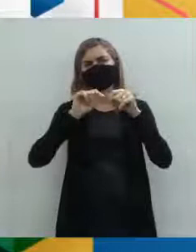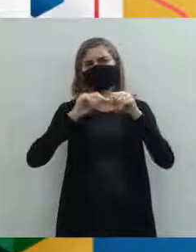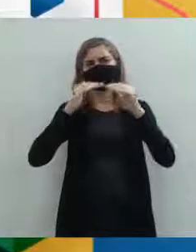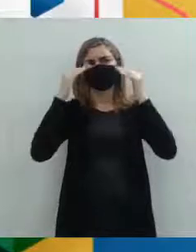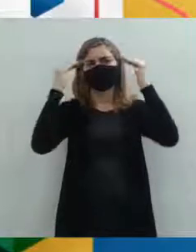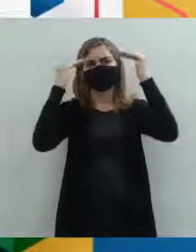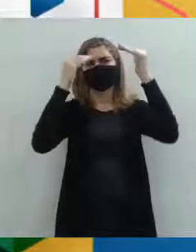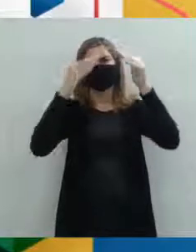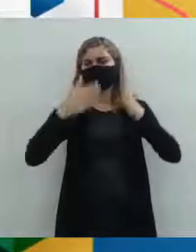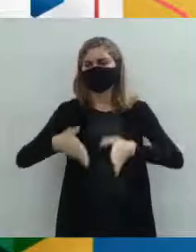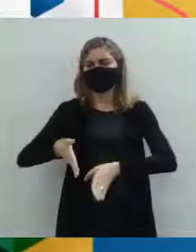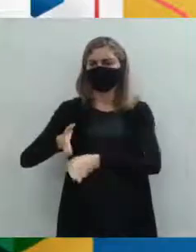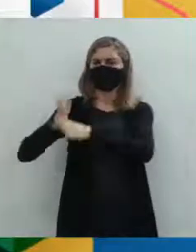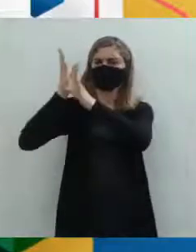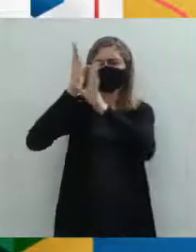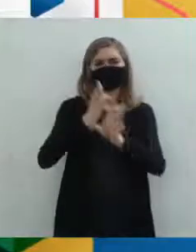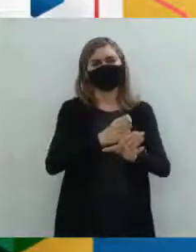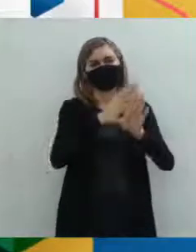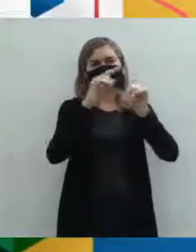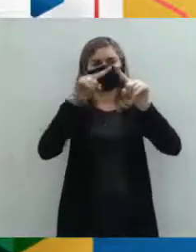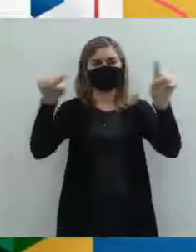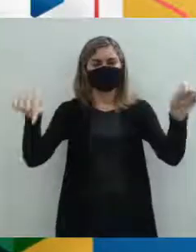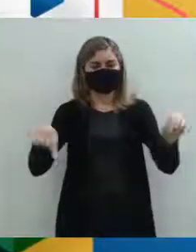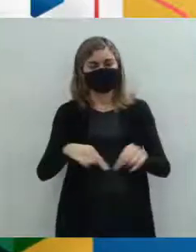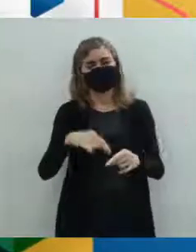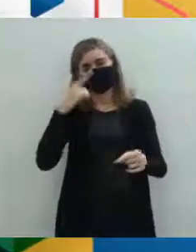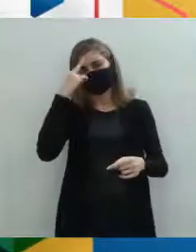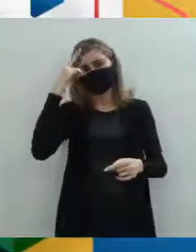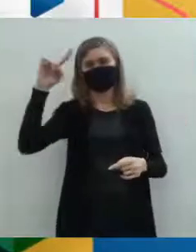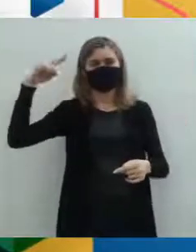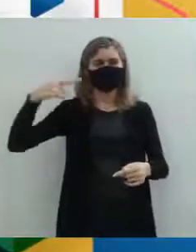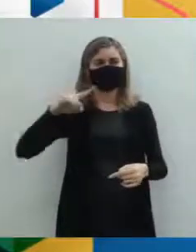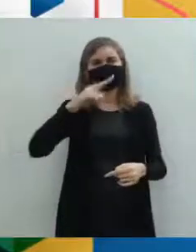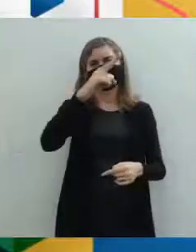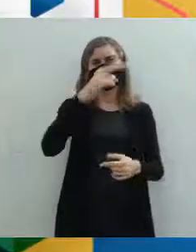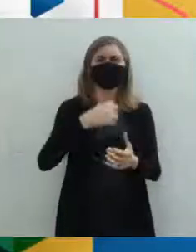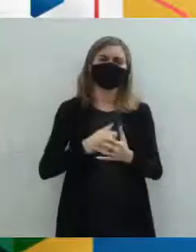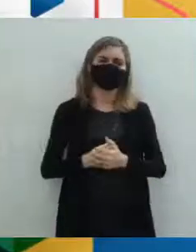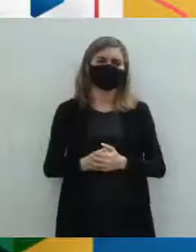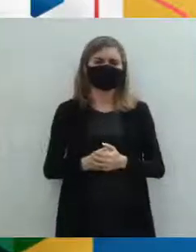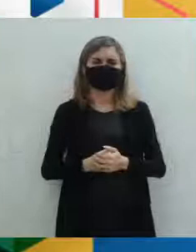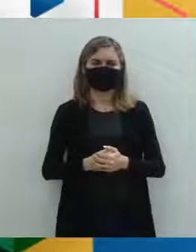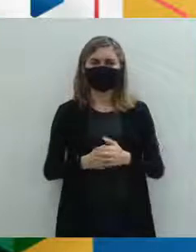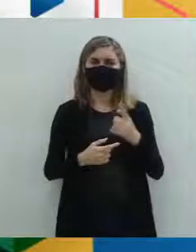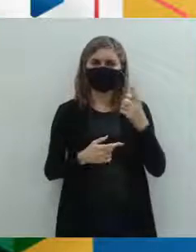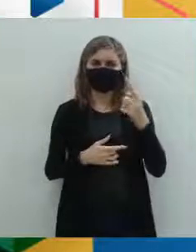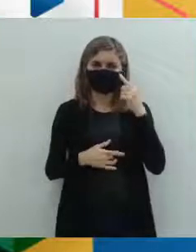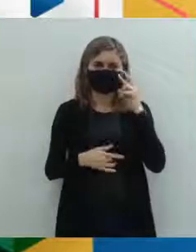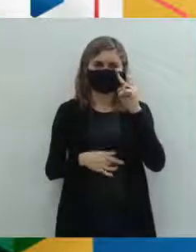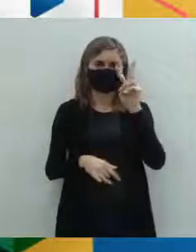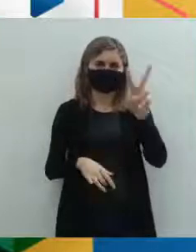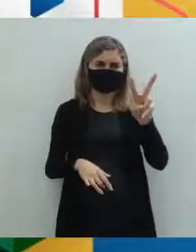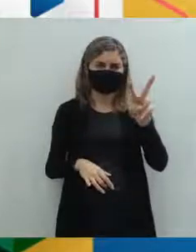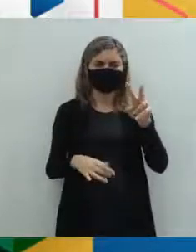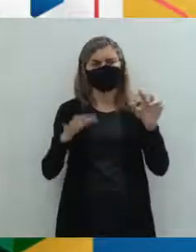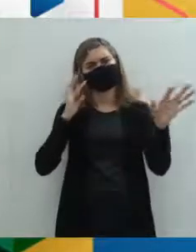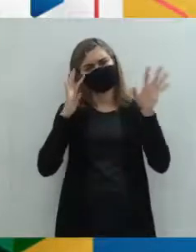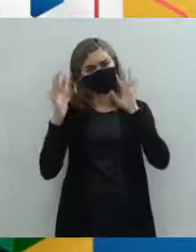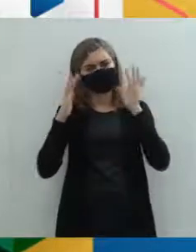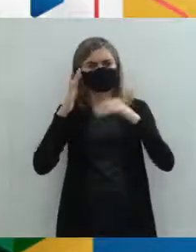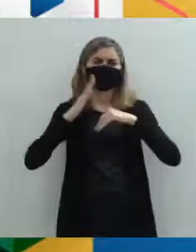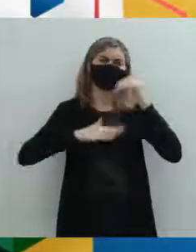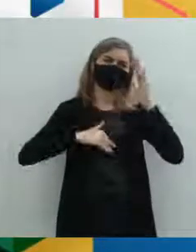as paredes desta sala, dando a ideia de profundidade. Tá vendo? Então a gente viu a teoria e viu a